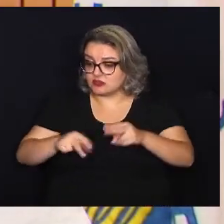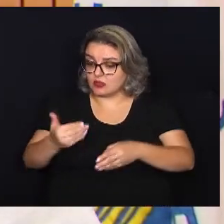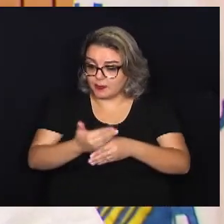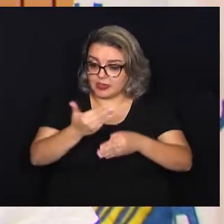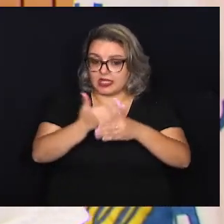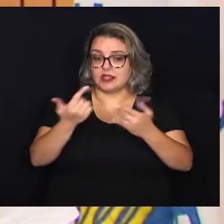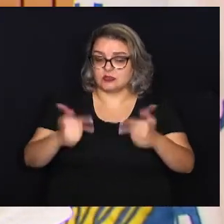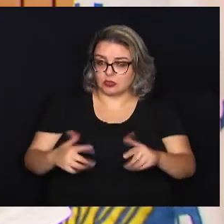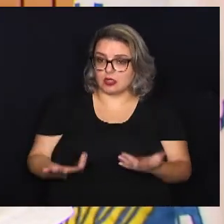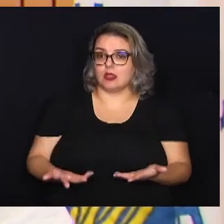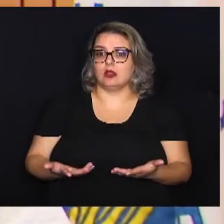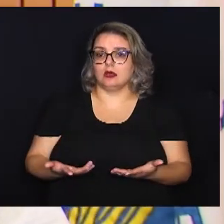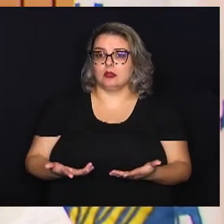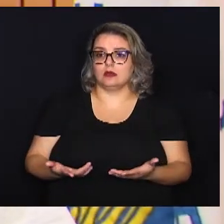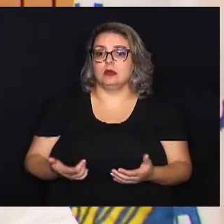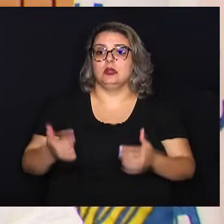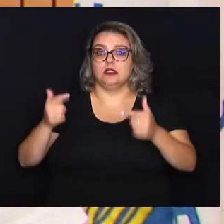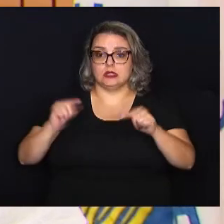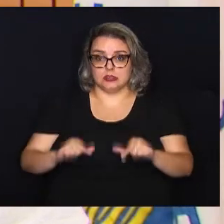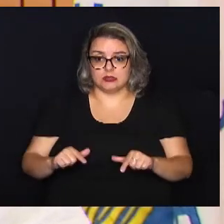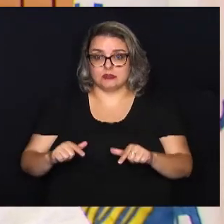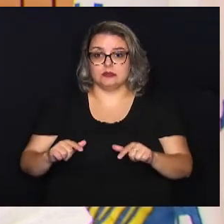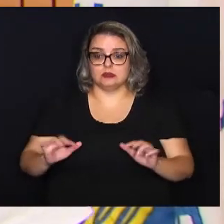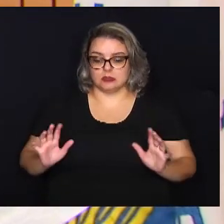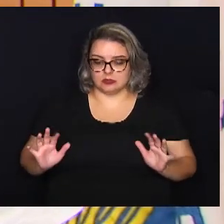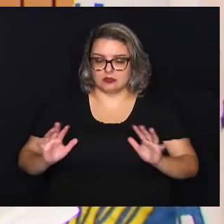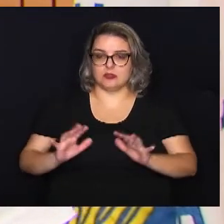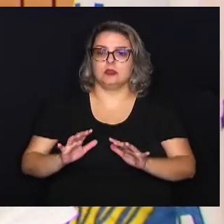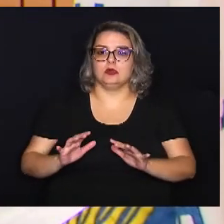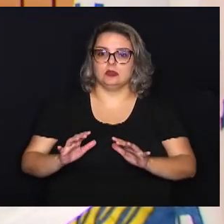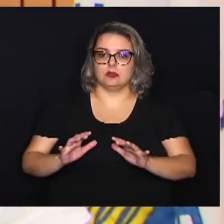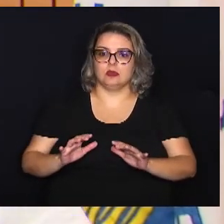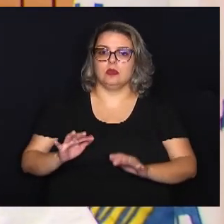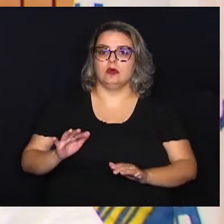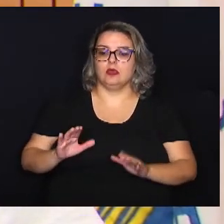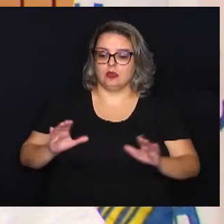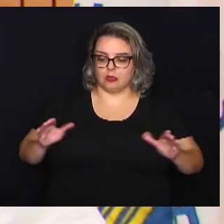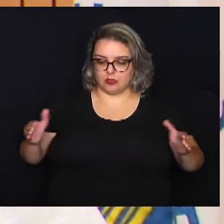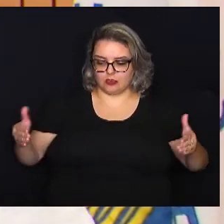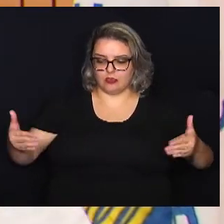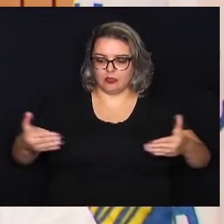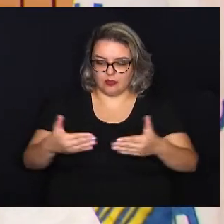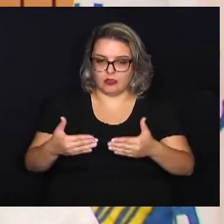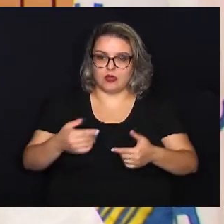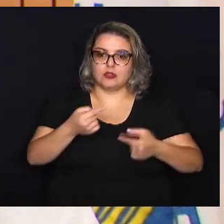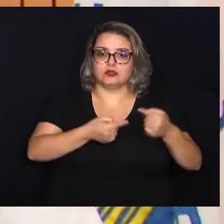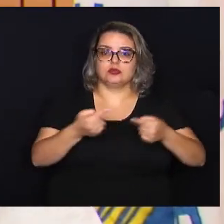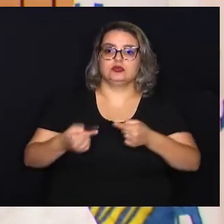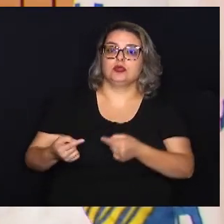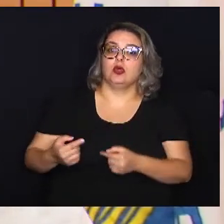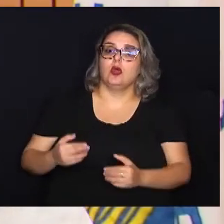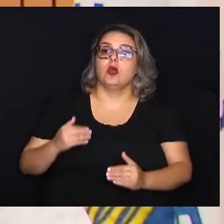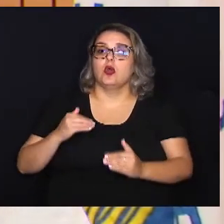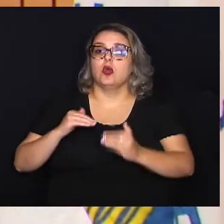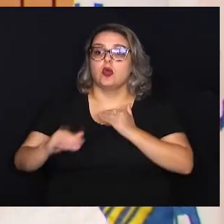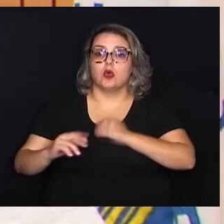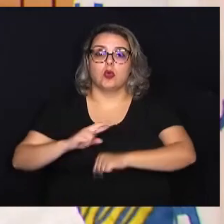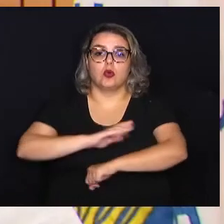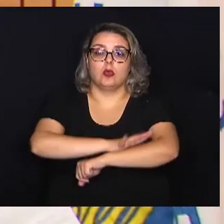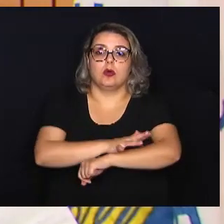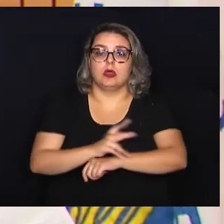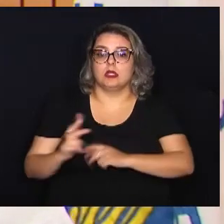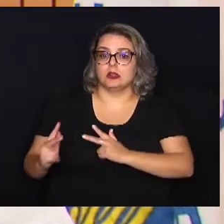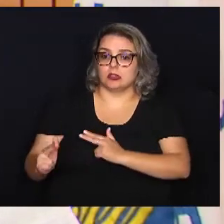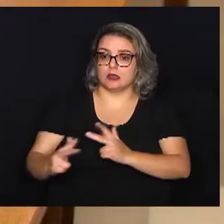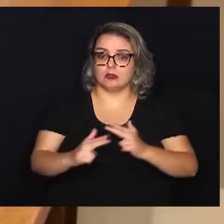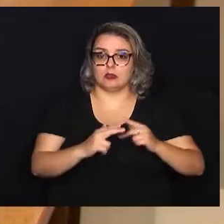é plugar esses esses espaços como um grande fórum né de debates na luta contra o racismo e de promoção